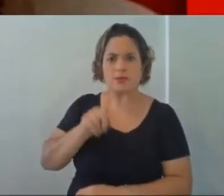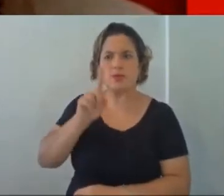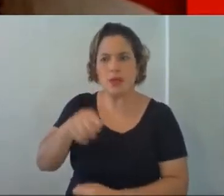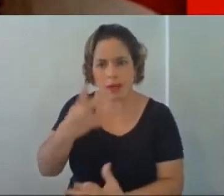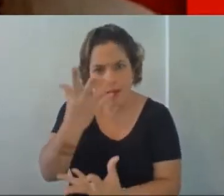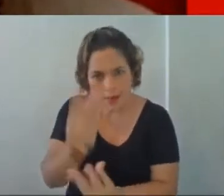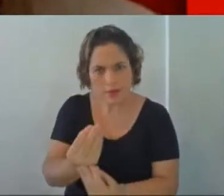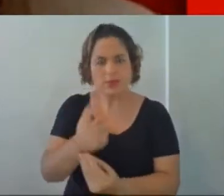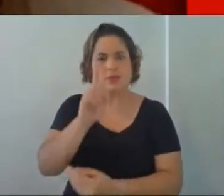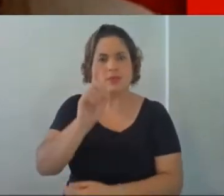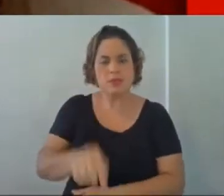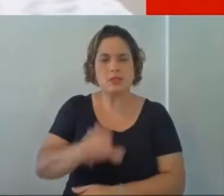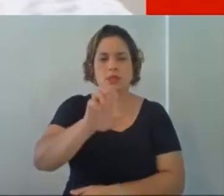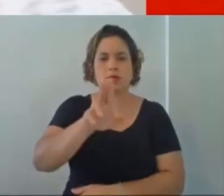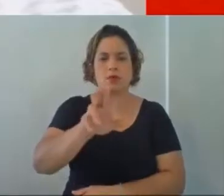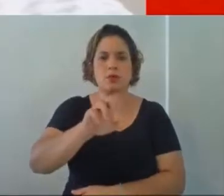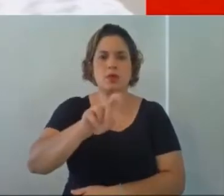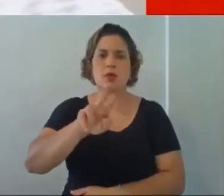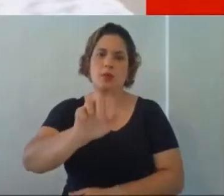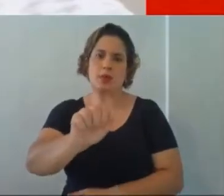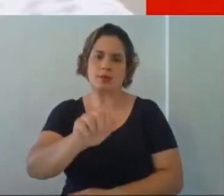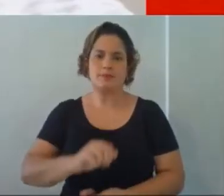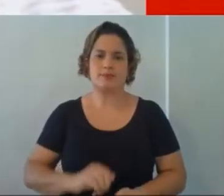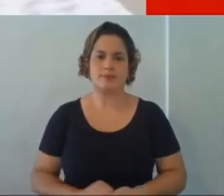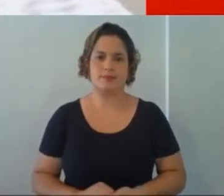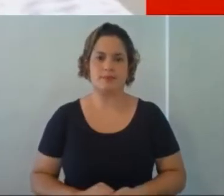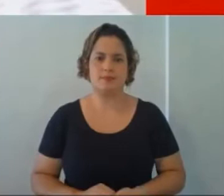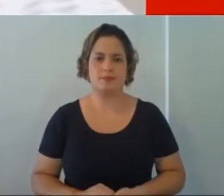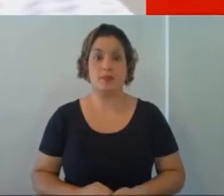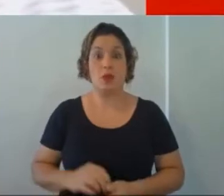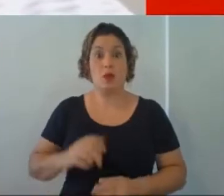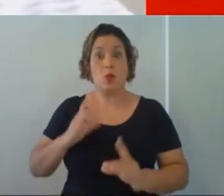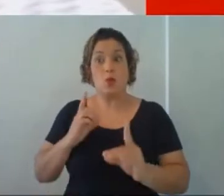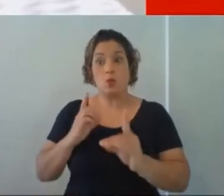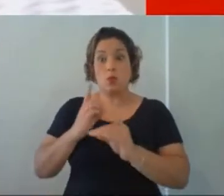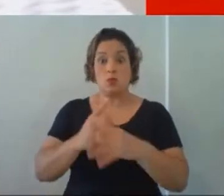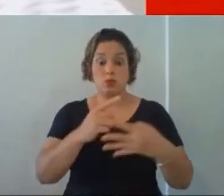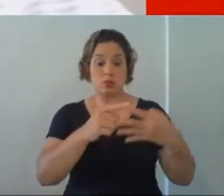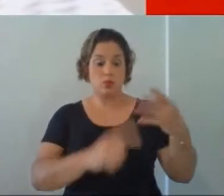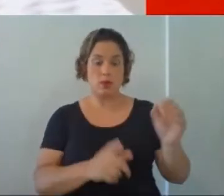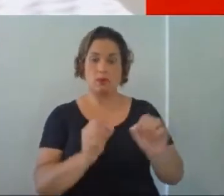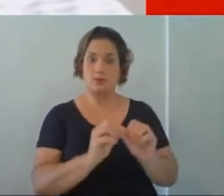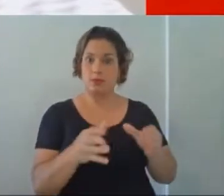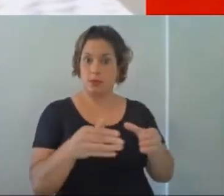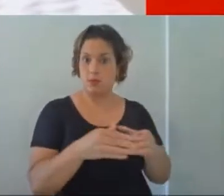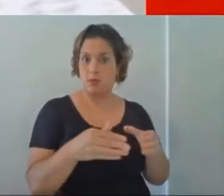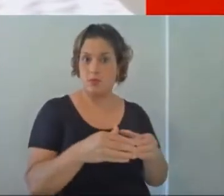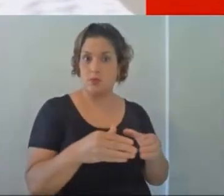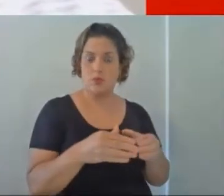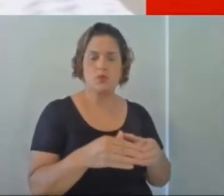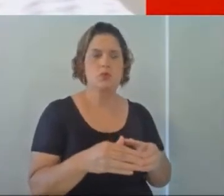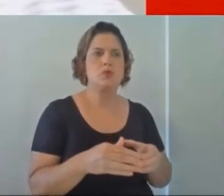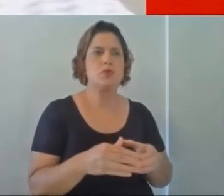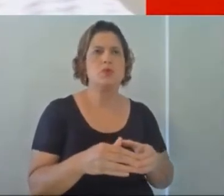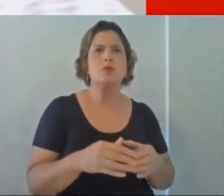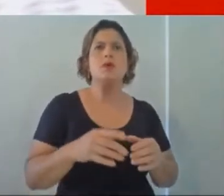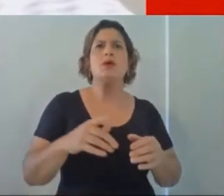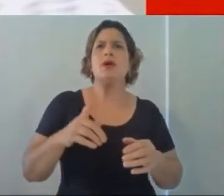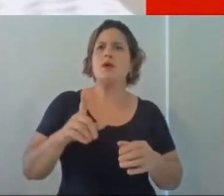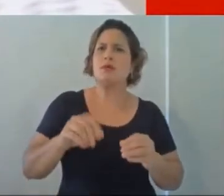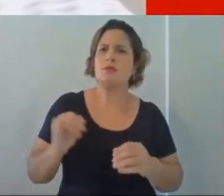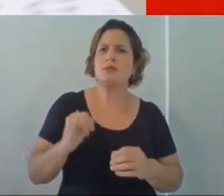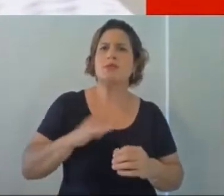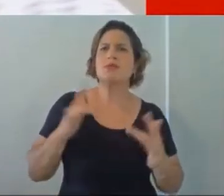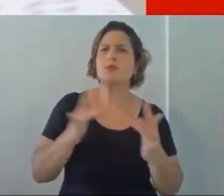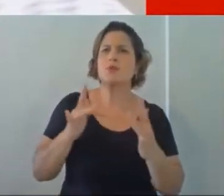curadora também dessa exposição. E também o encontro de nós quatro que compomos a equipe com o público de